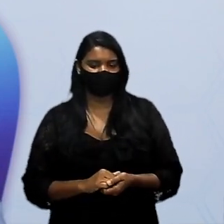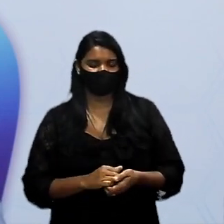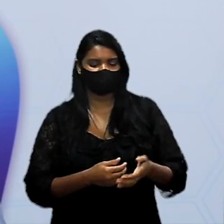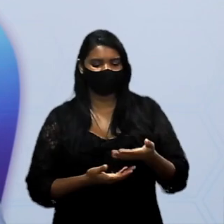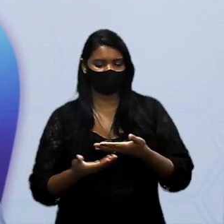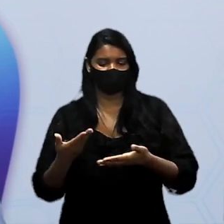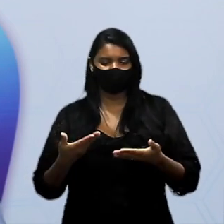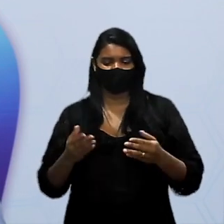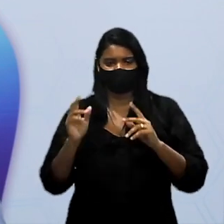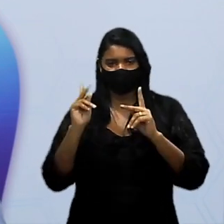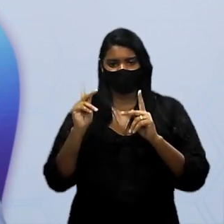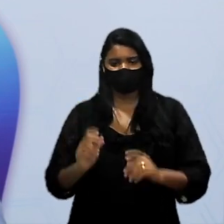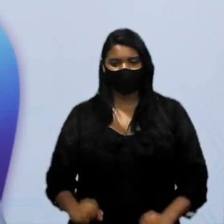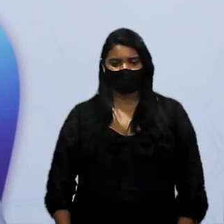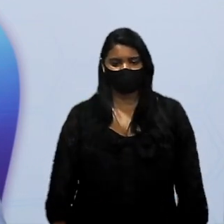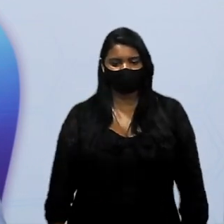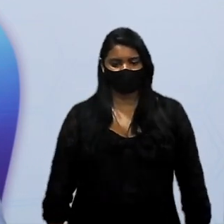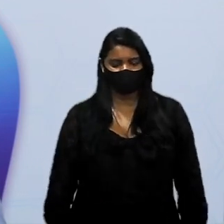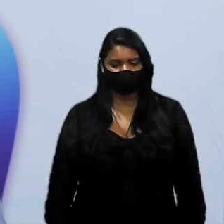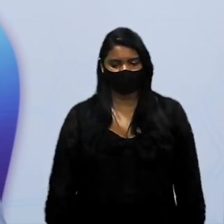serviço, ok?